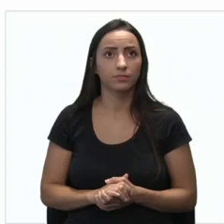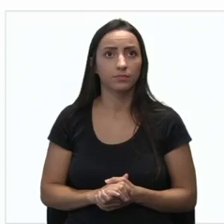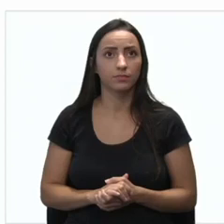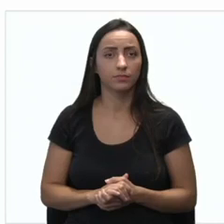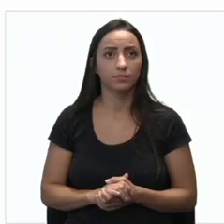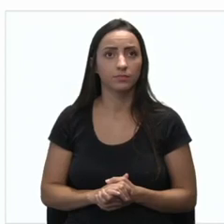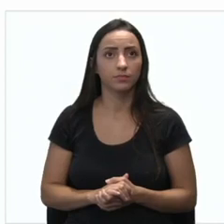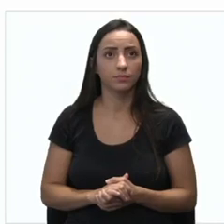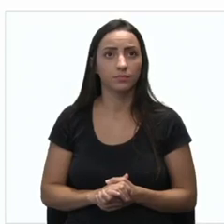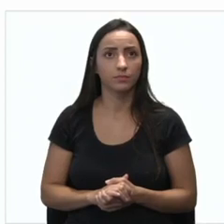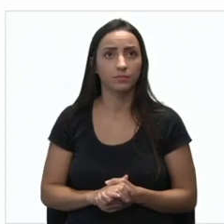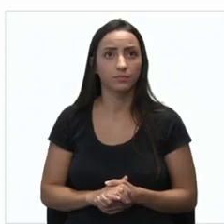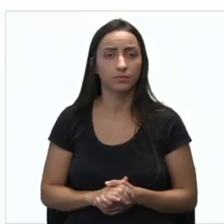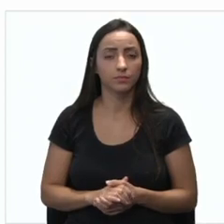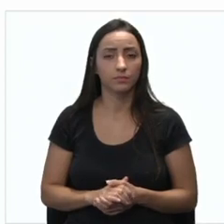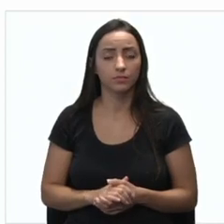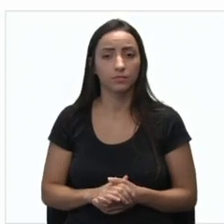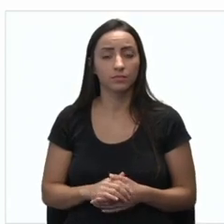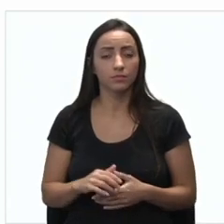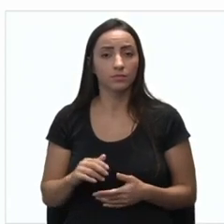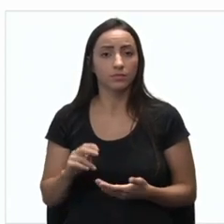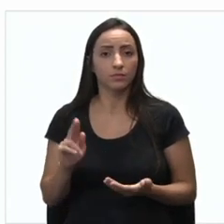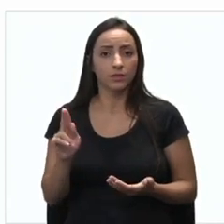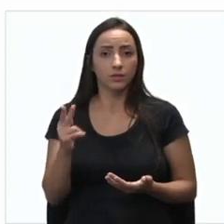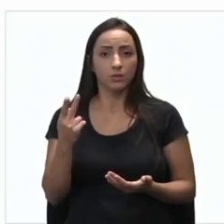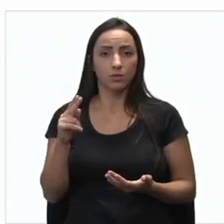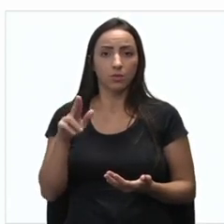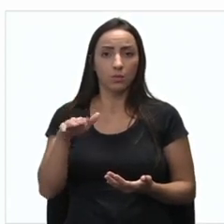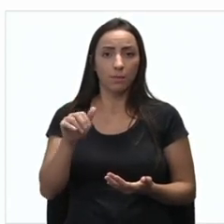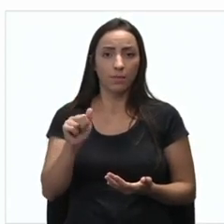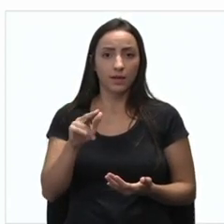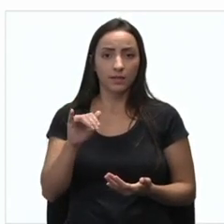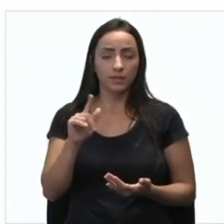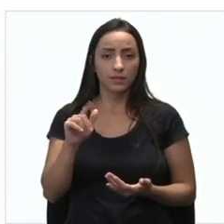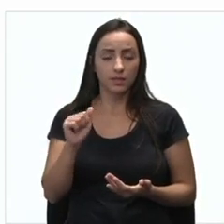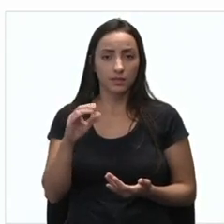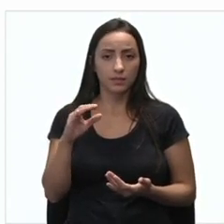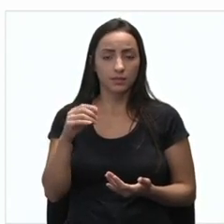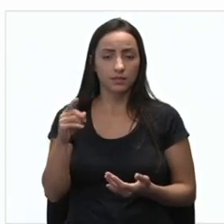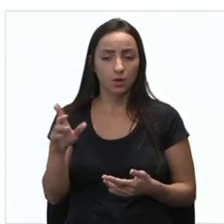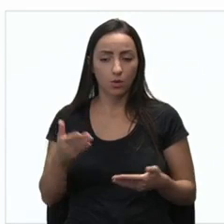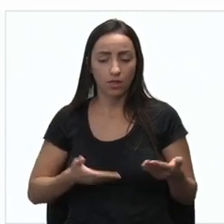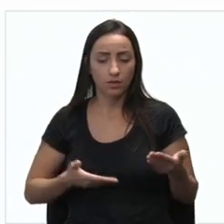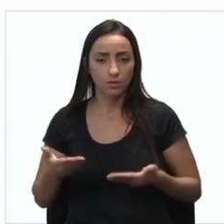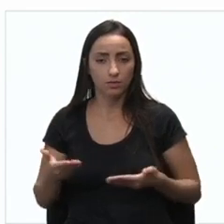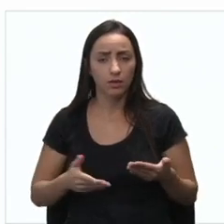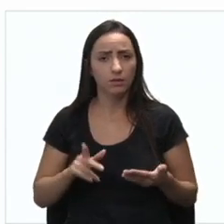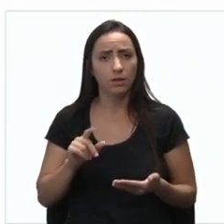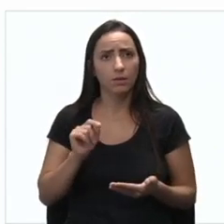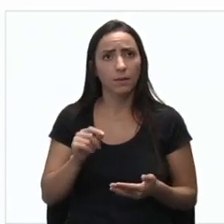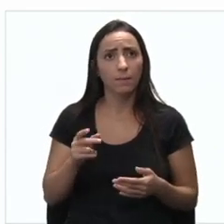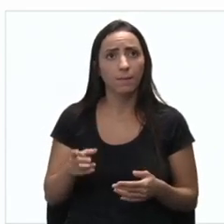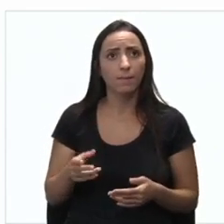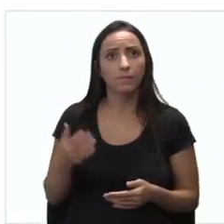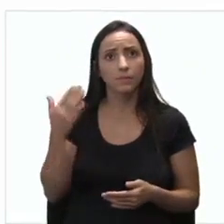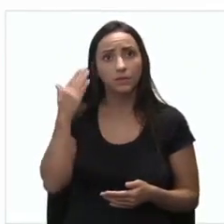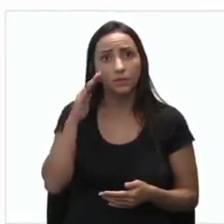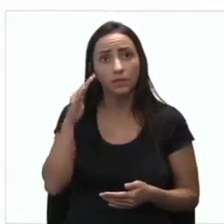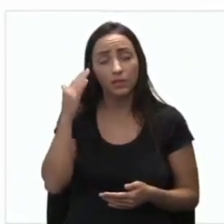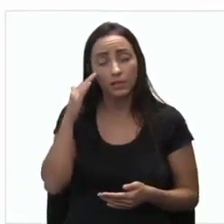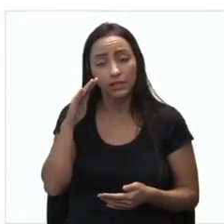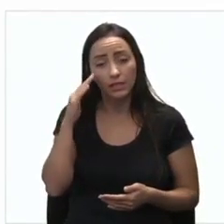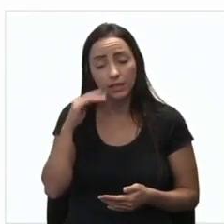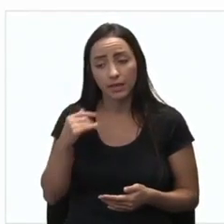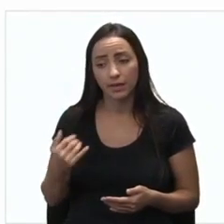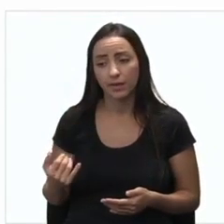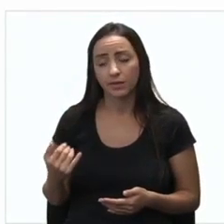né, a humanização no atendimento implica, então, em reconhecer a importância da participação dos sujeitos